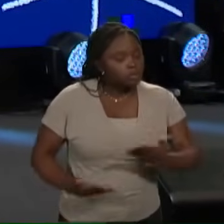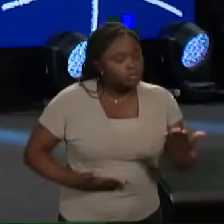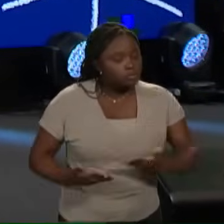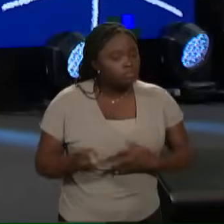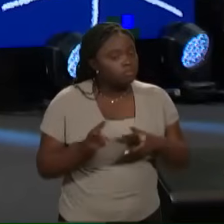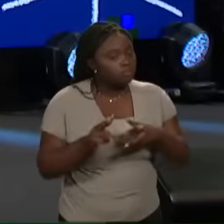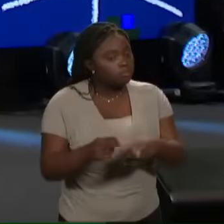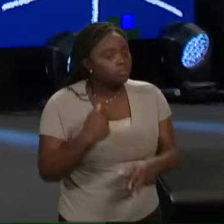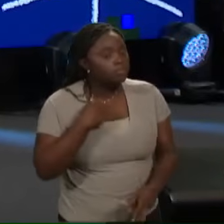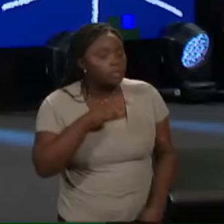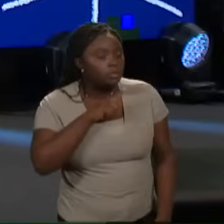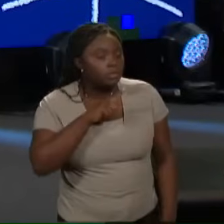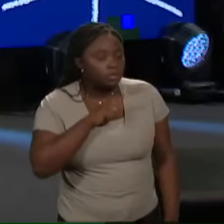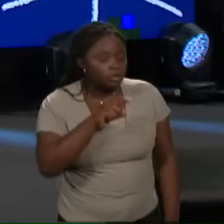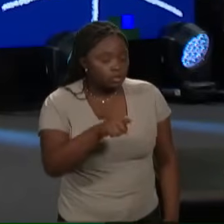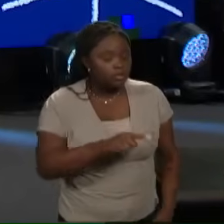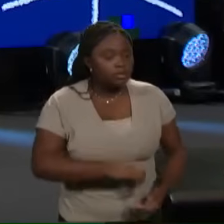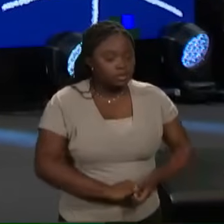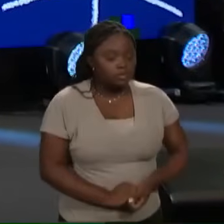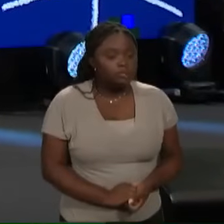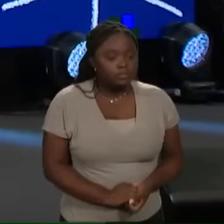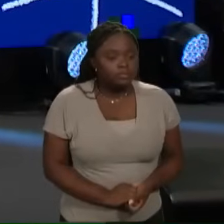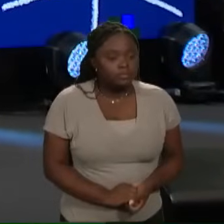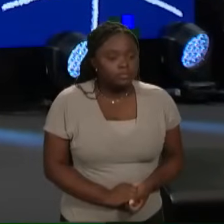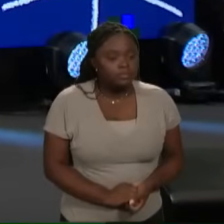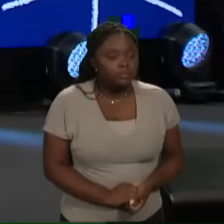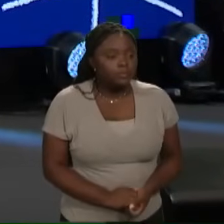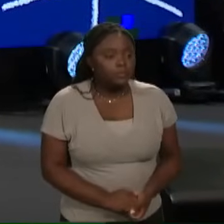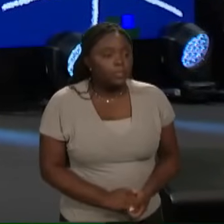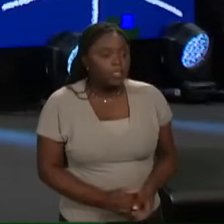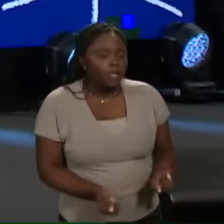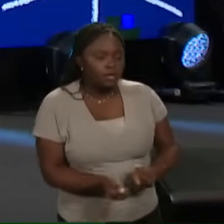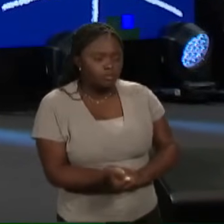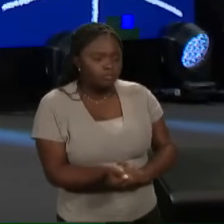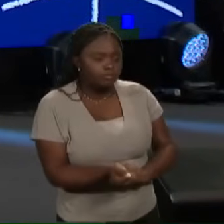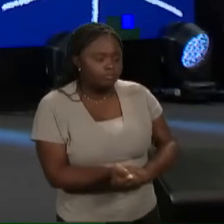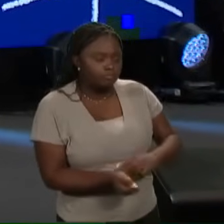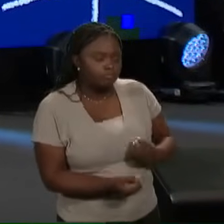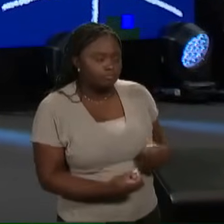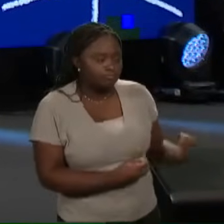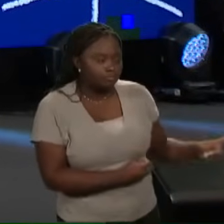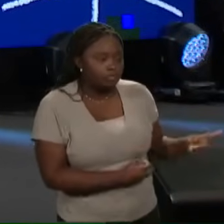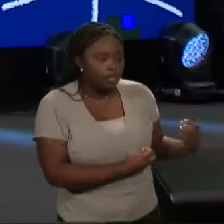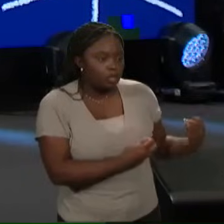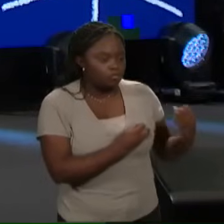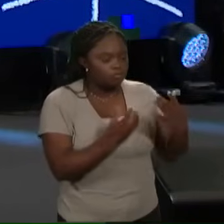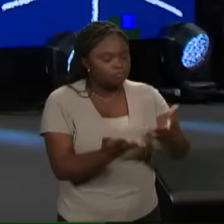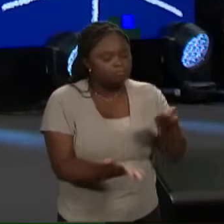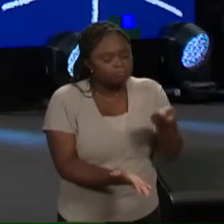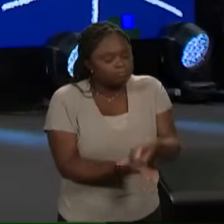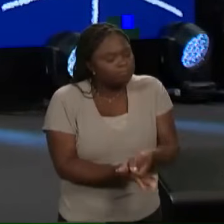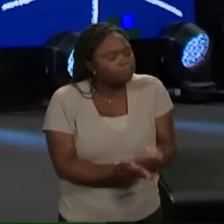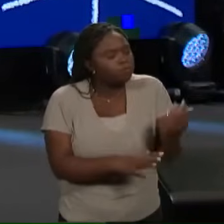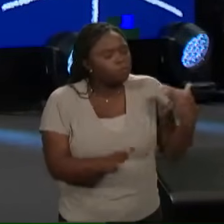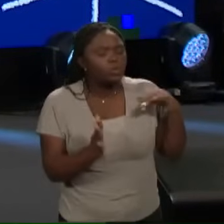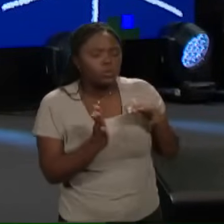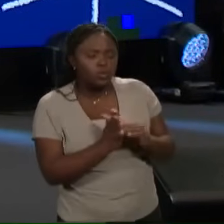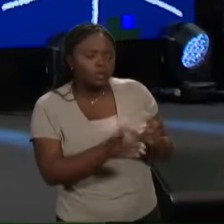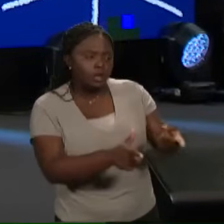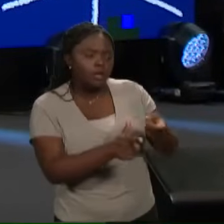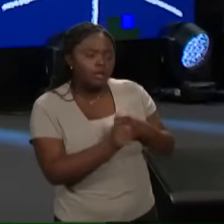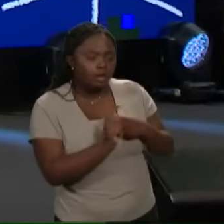tive de você? Irado, seu senhor entregou aos torturadores até que pagasse tudo o que